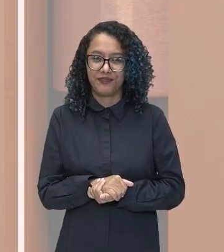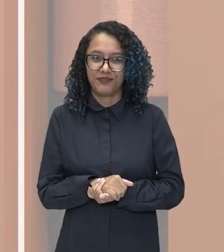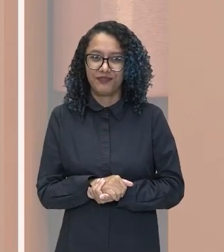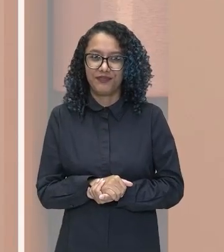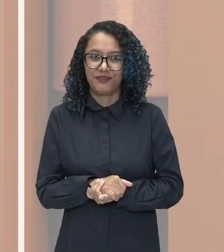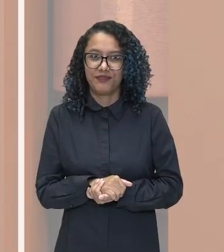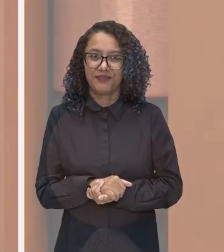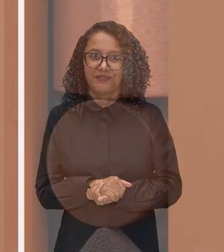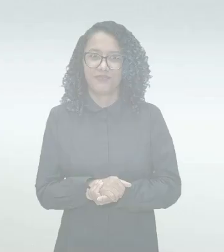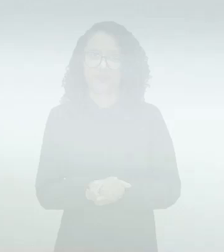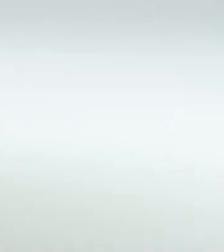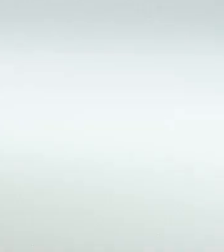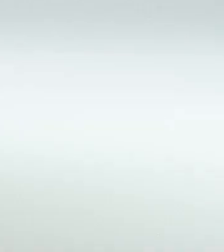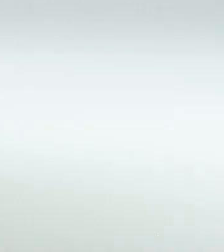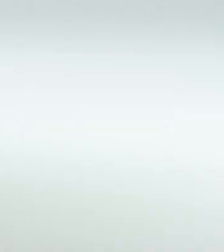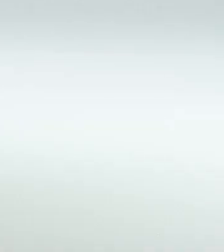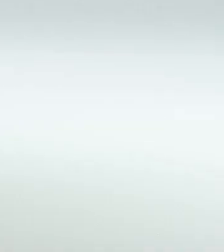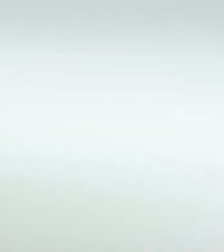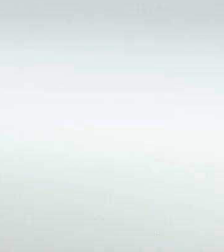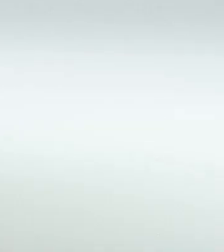aula.